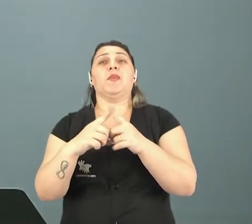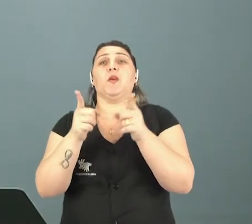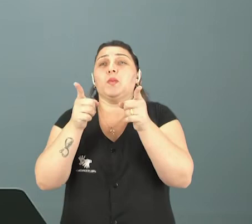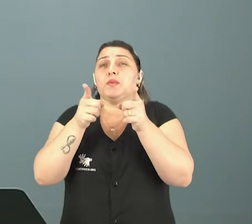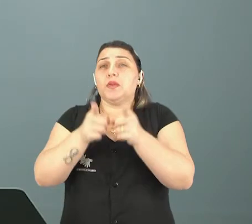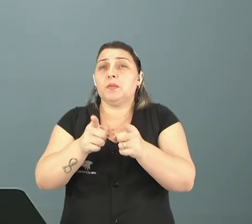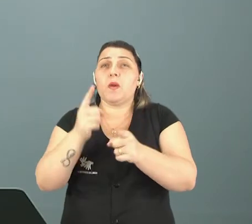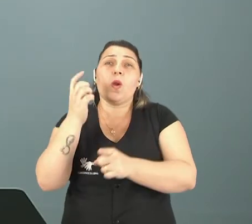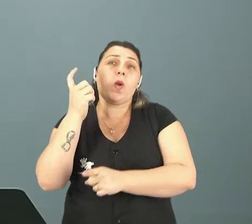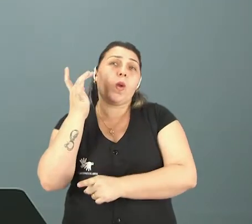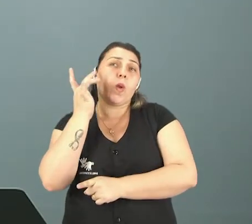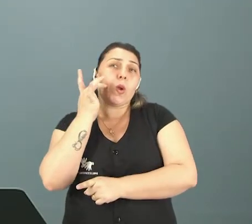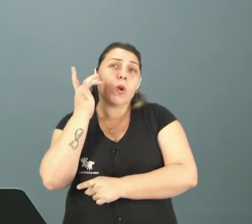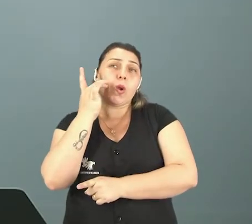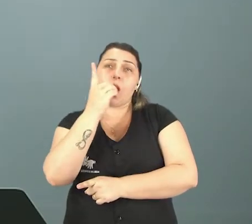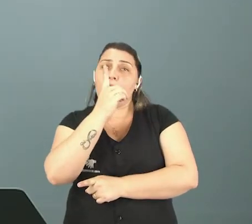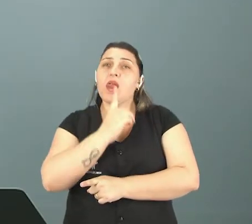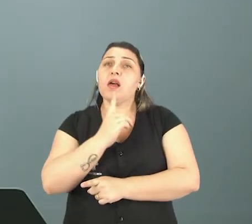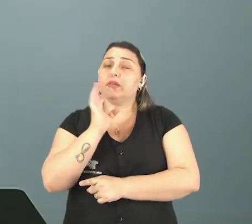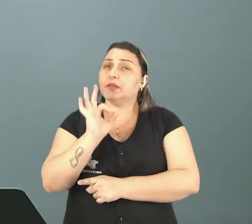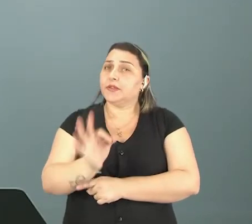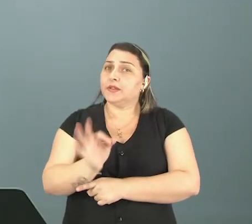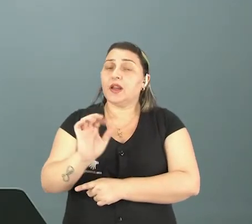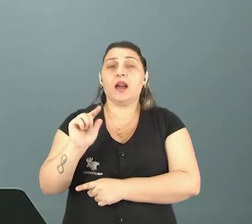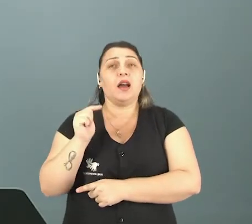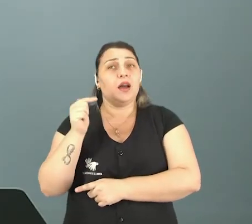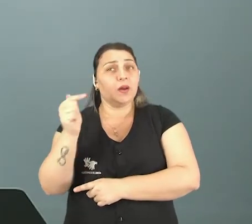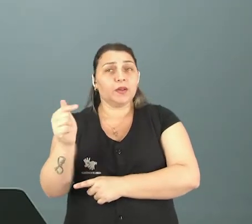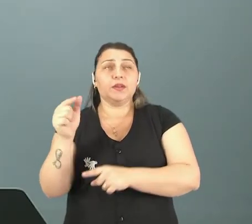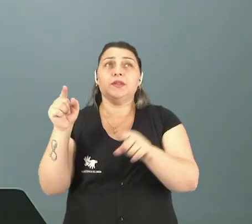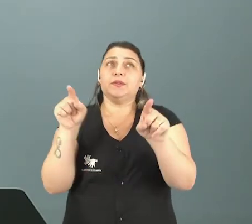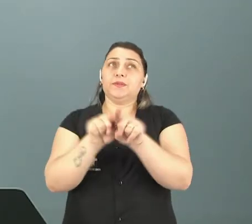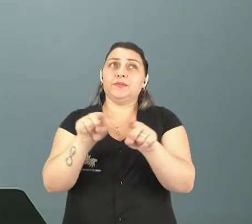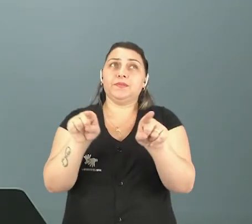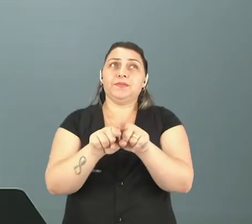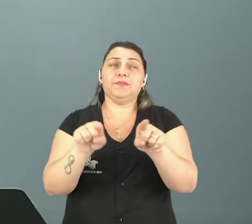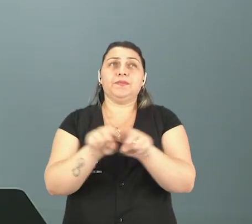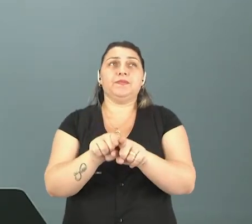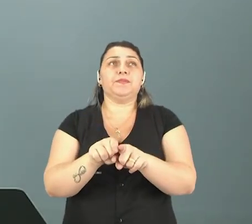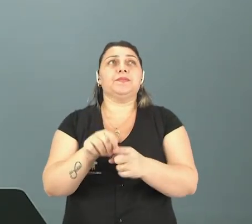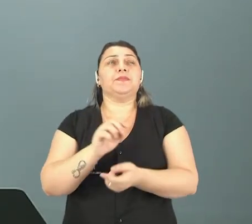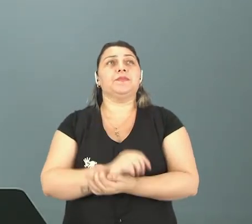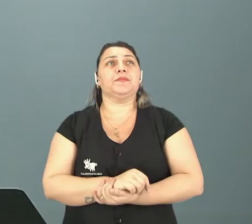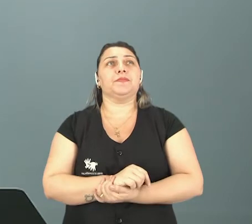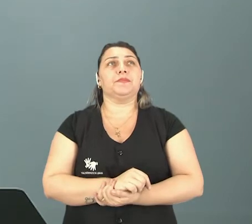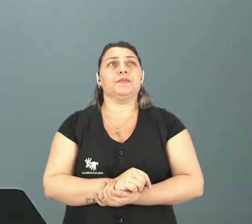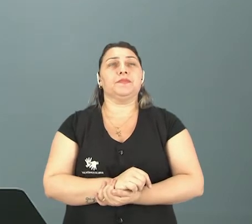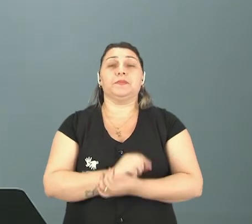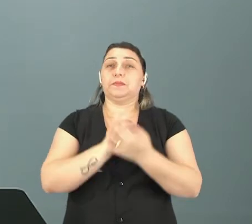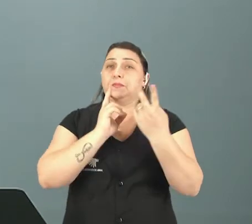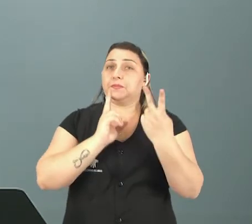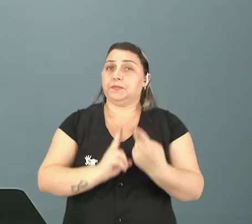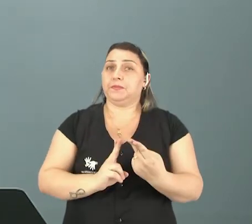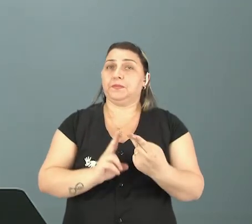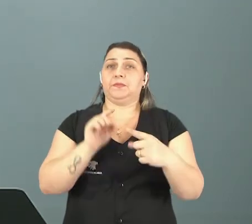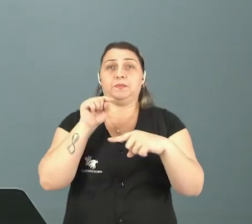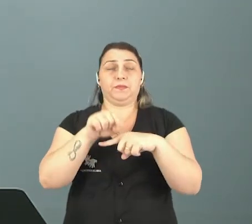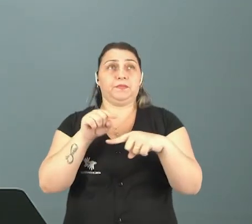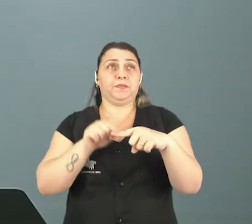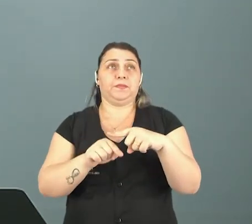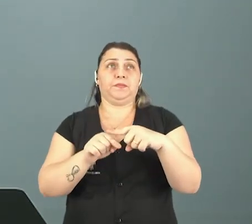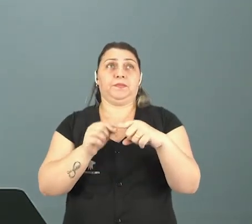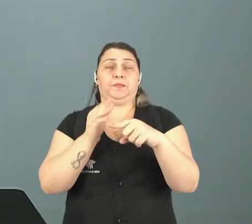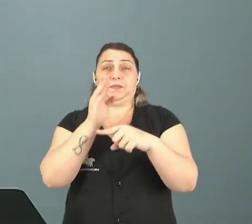maior do pirulito, certo? Então, a outra parte também, eu vou fazer a mesma coisa e vou dividi-la